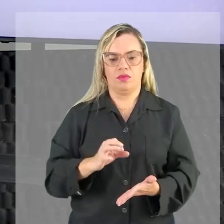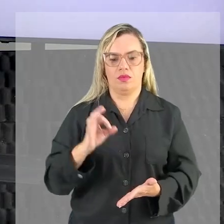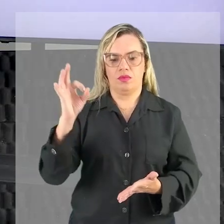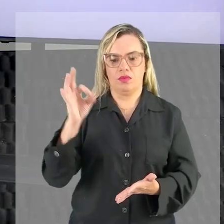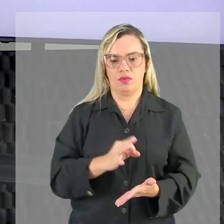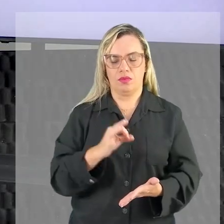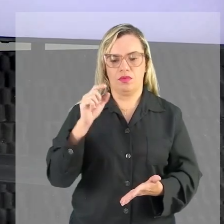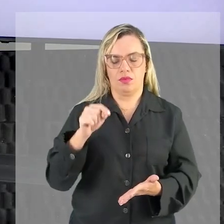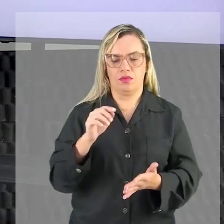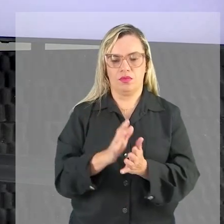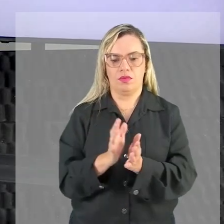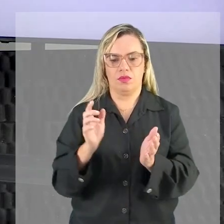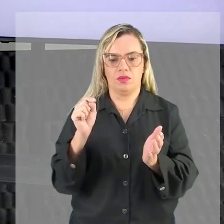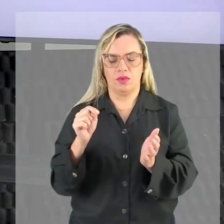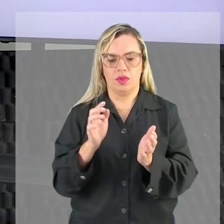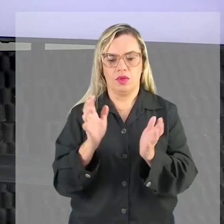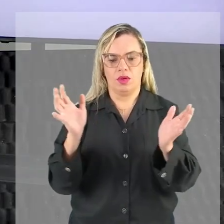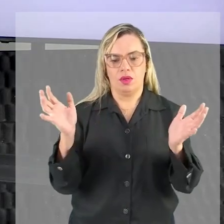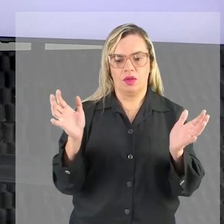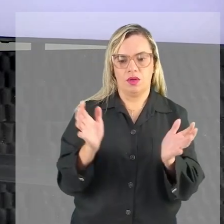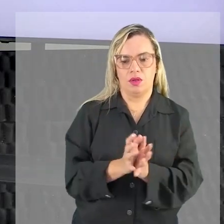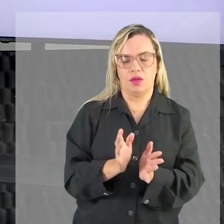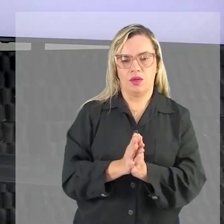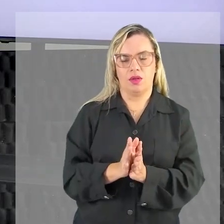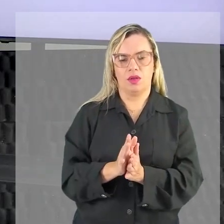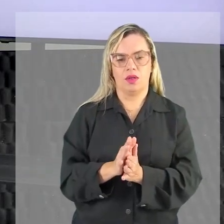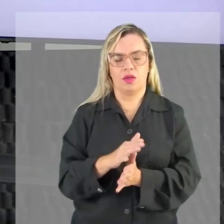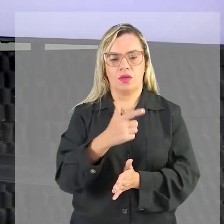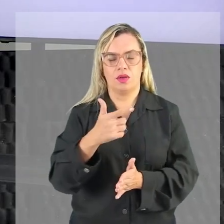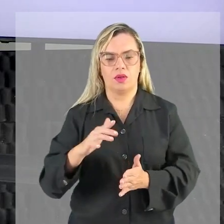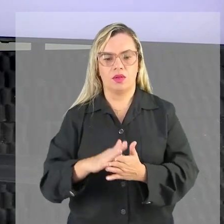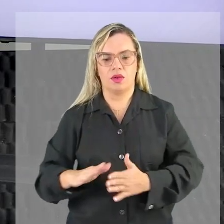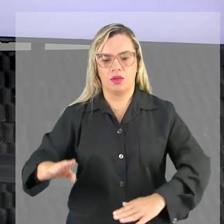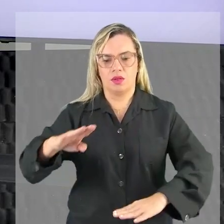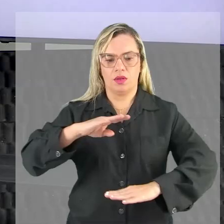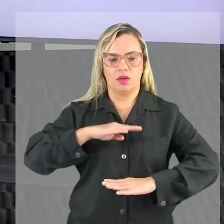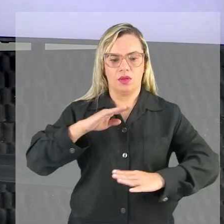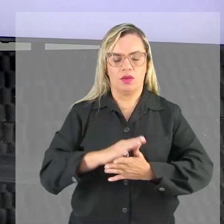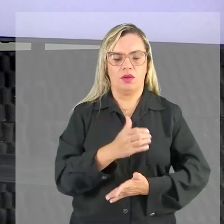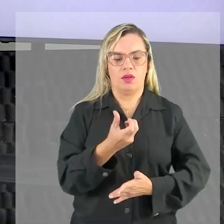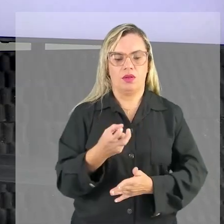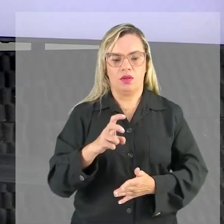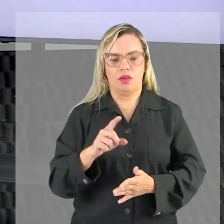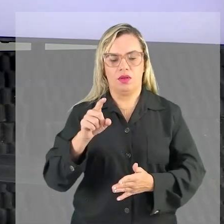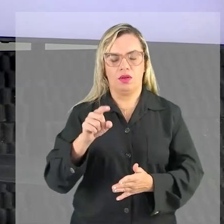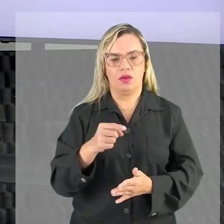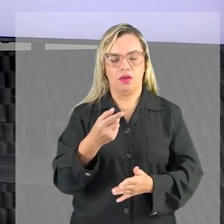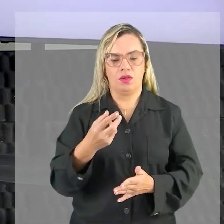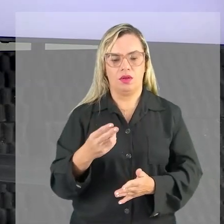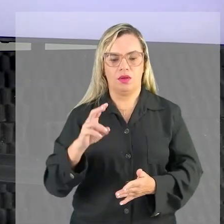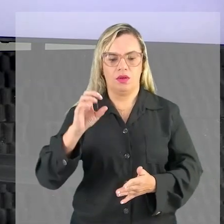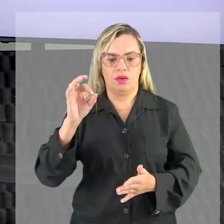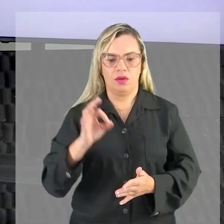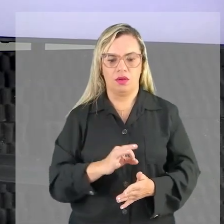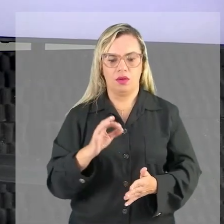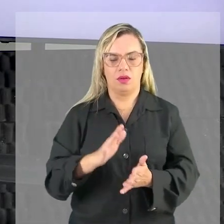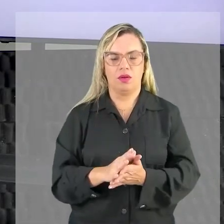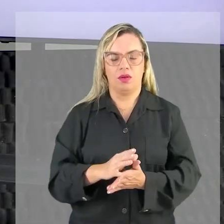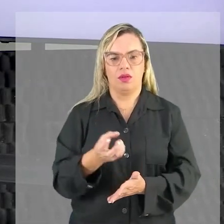31,1% na classe sem rendimento para 65,2% na classe de 5 salários